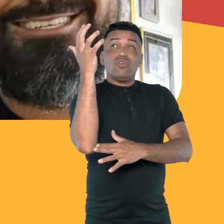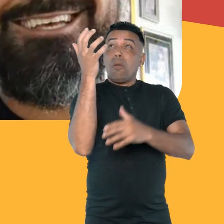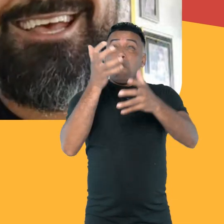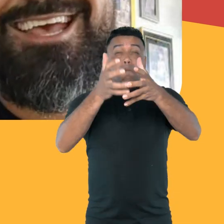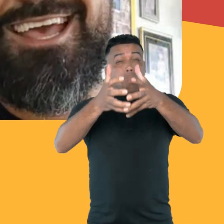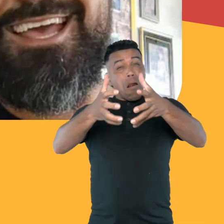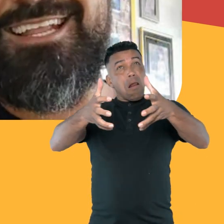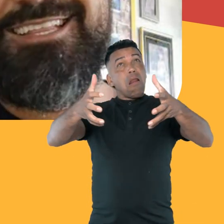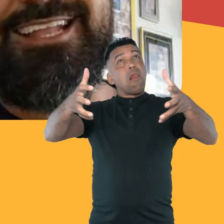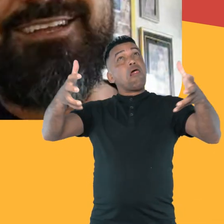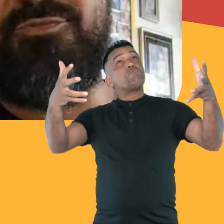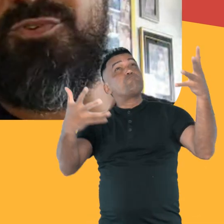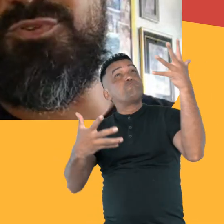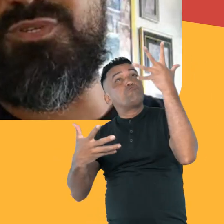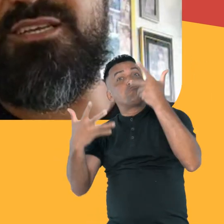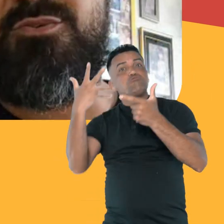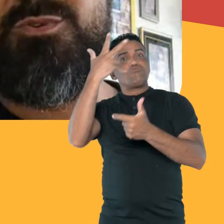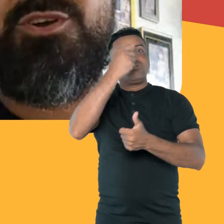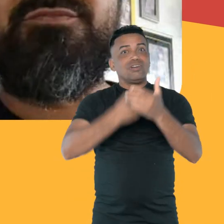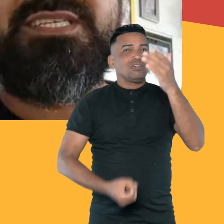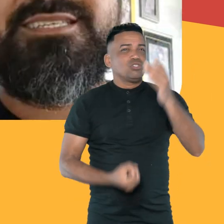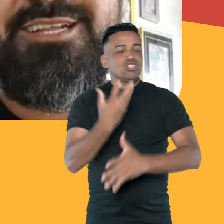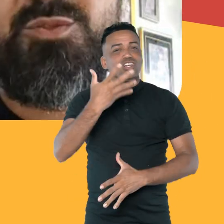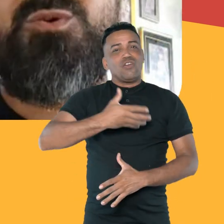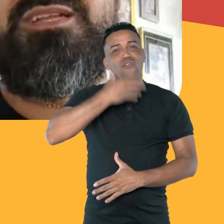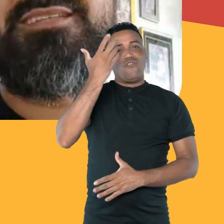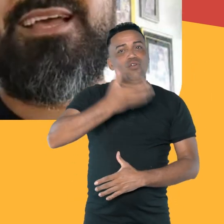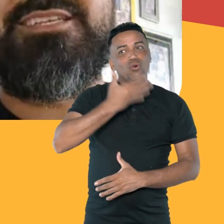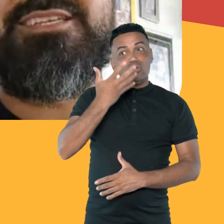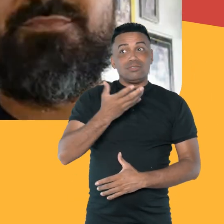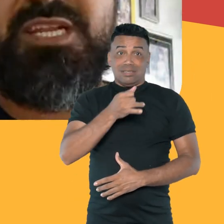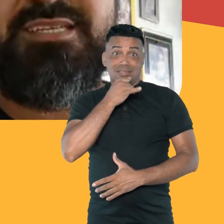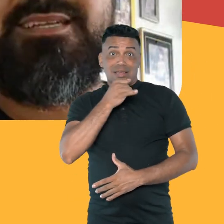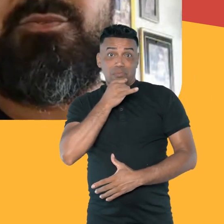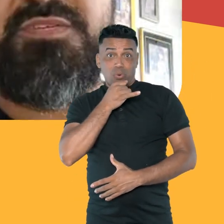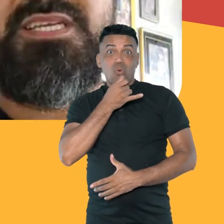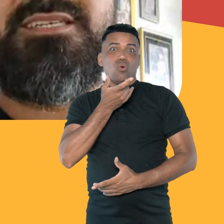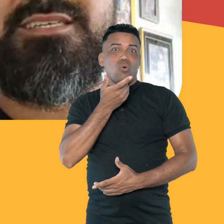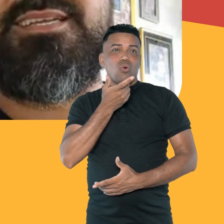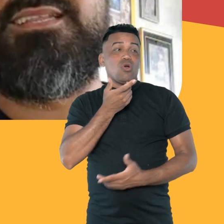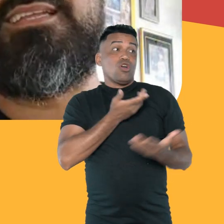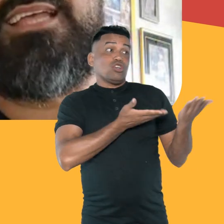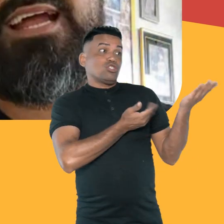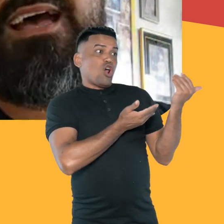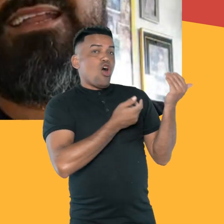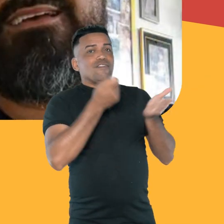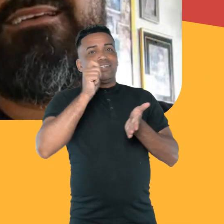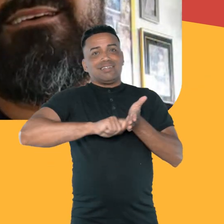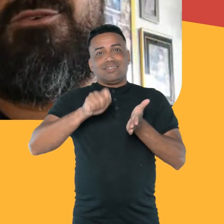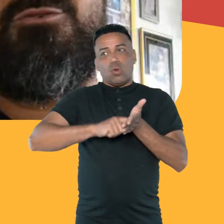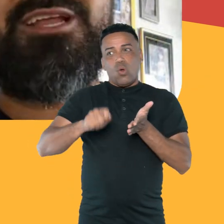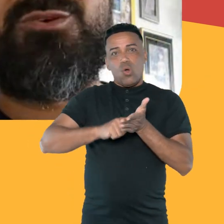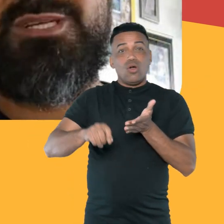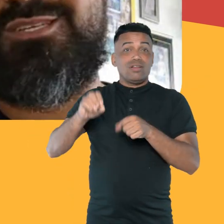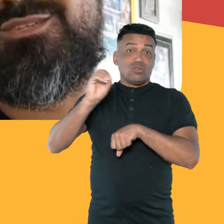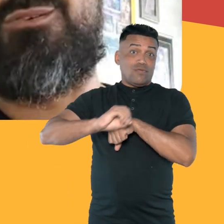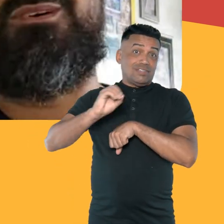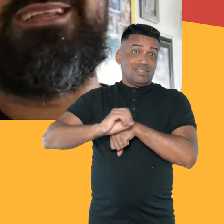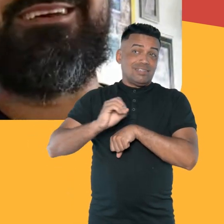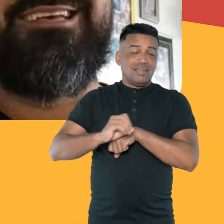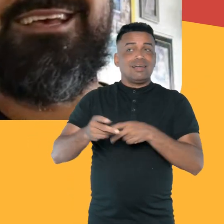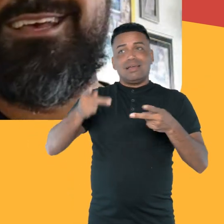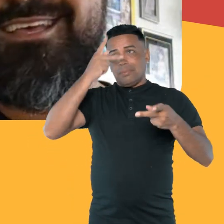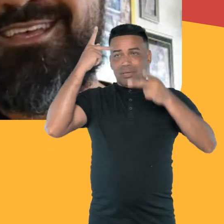e hoje ela está dando frutos assim como jovens escritores, né, que a gente ministra oficinas de escrita literária, contadores